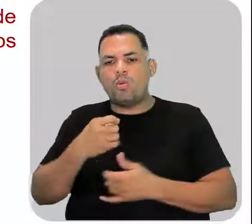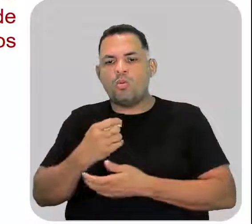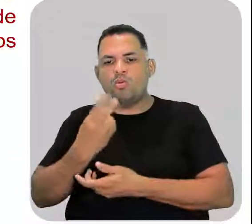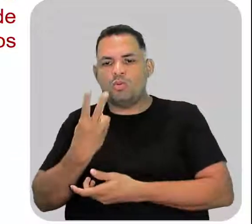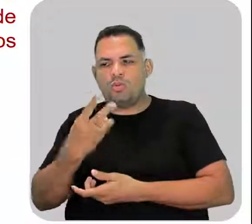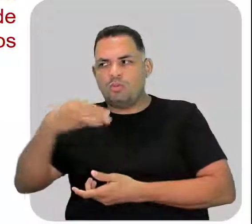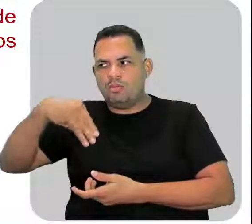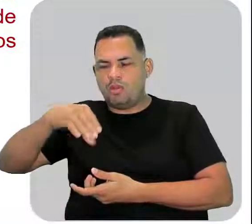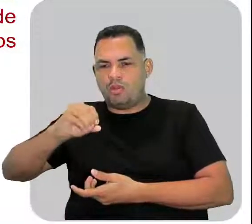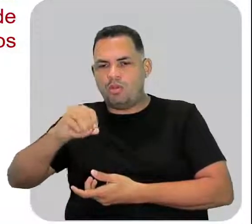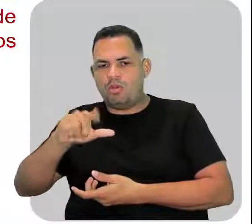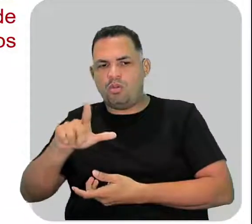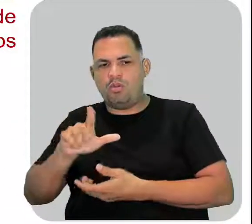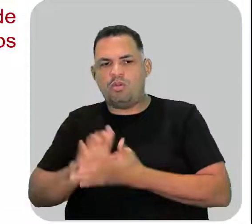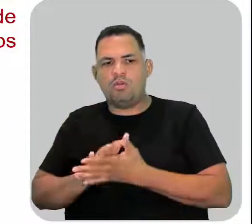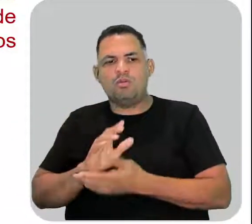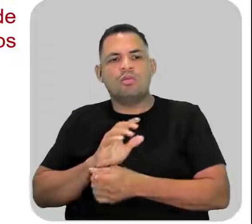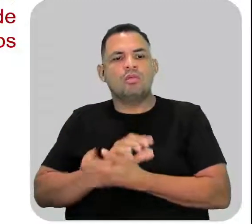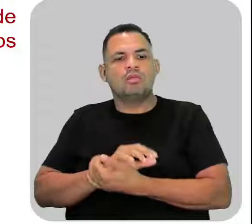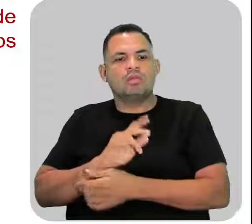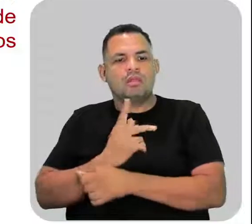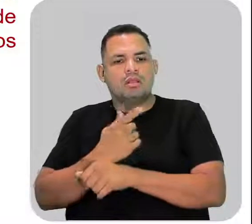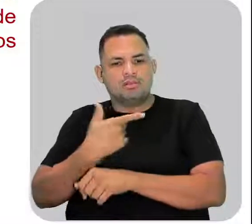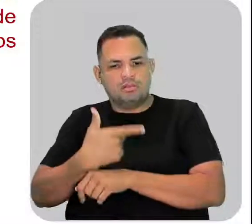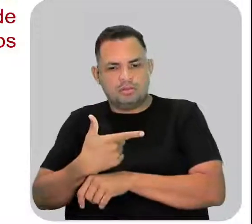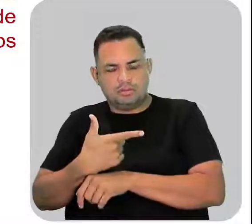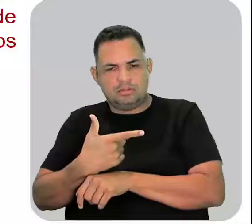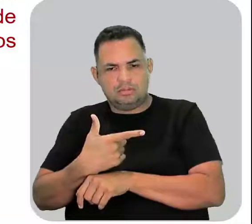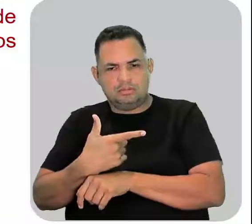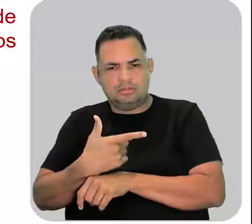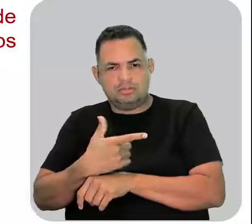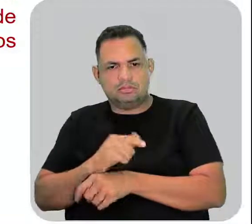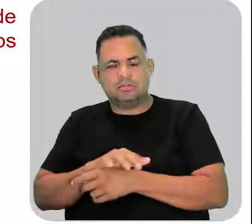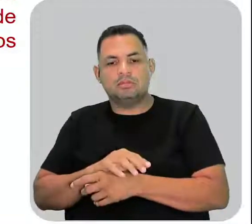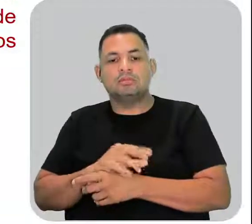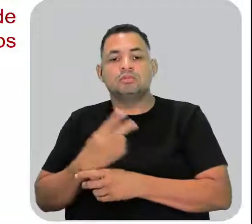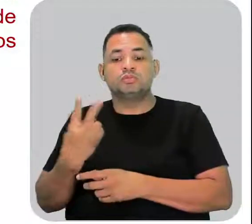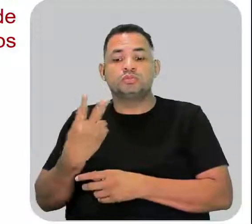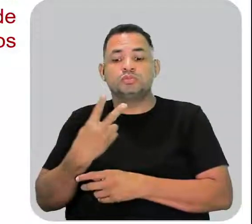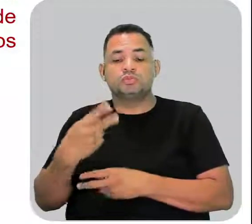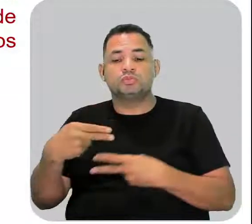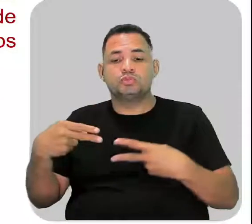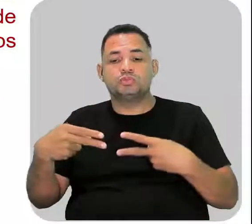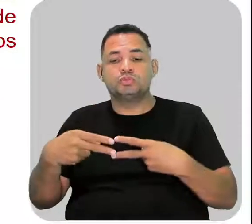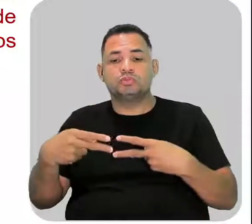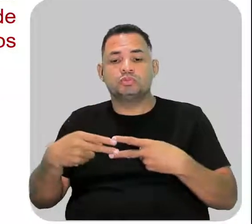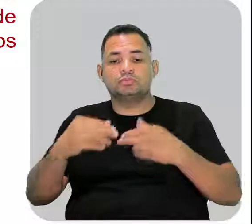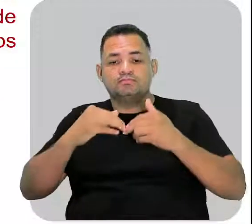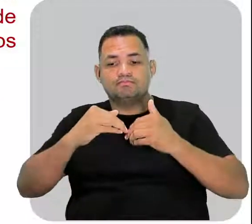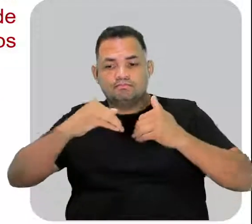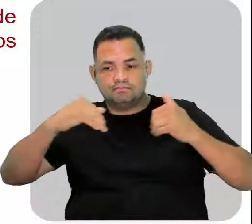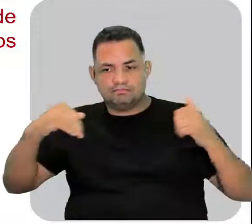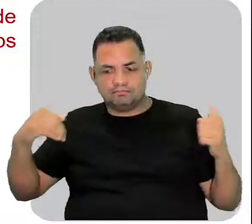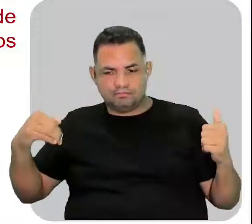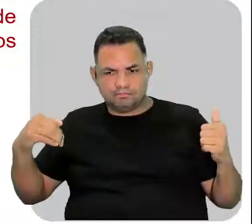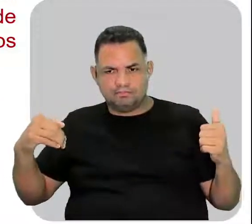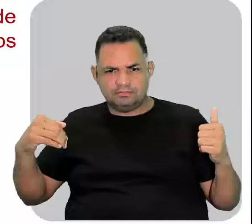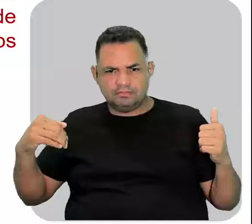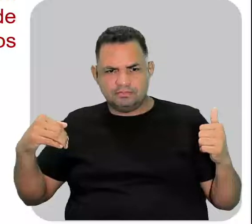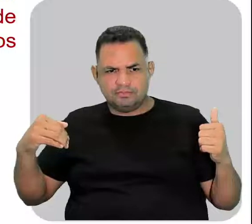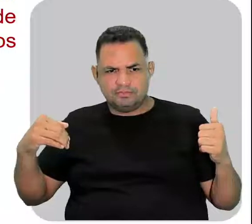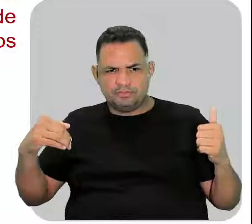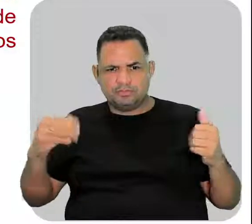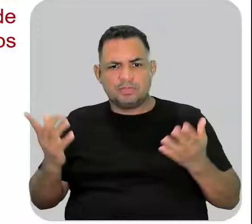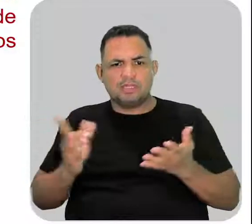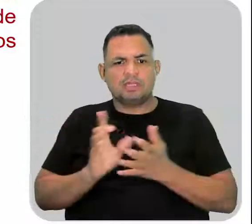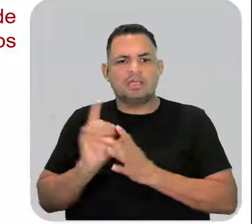com 2 mols de gás hidrogênio, o que nós vamos ter? As duas ligações elas são rompidas.